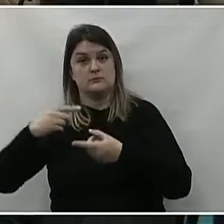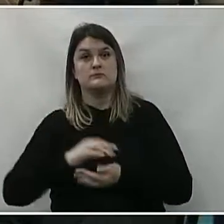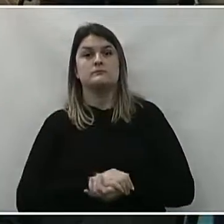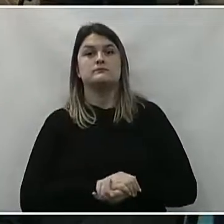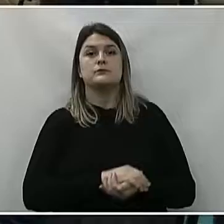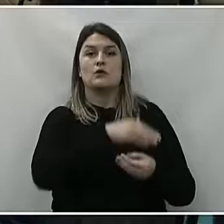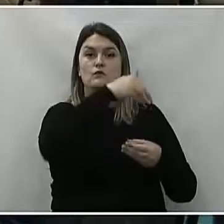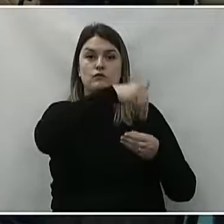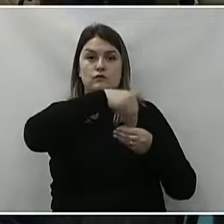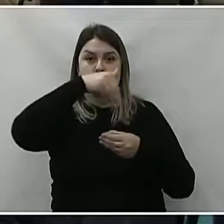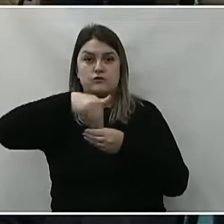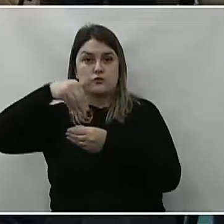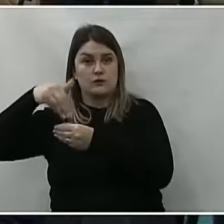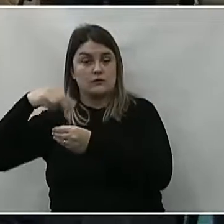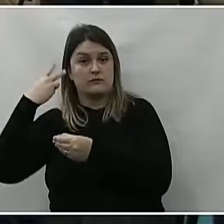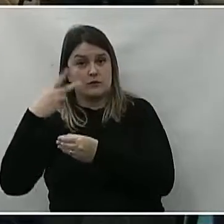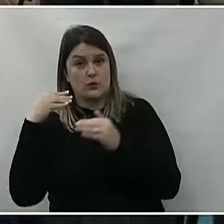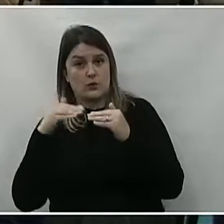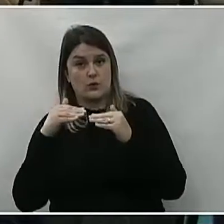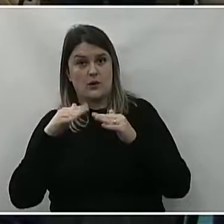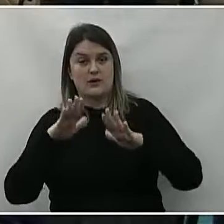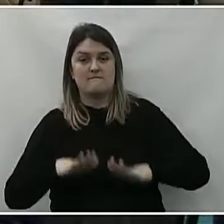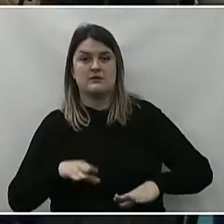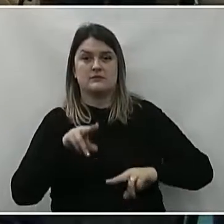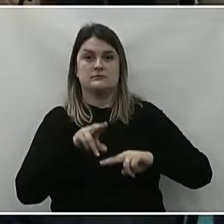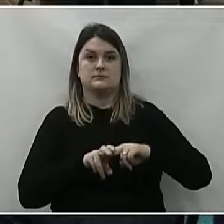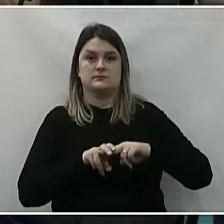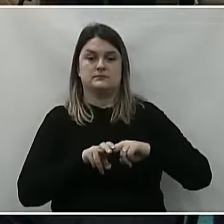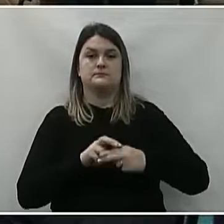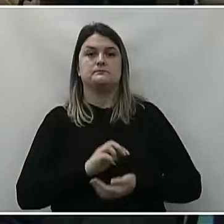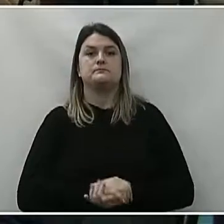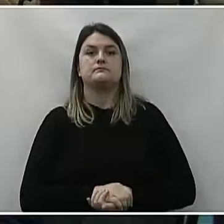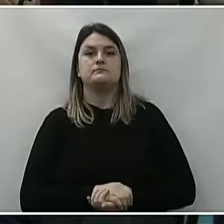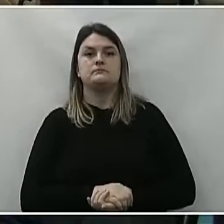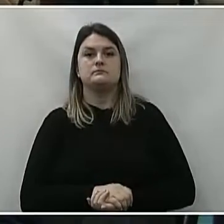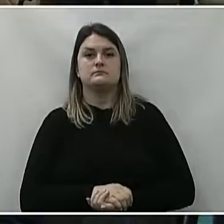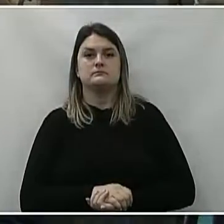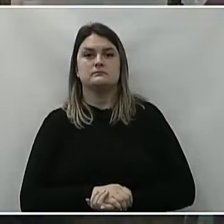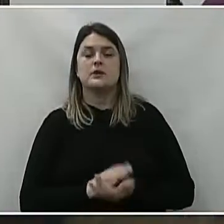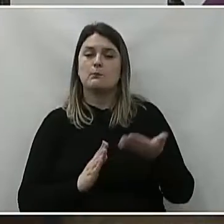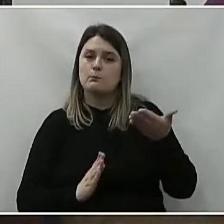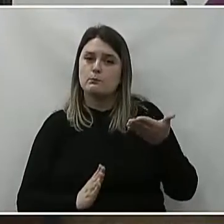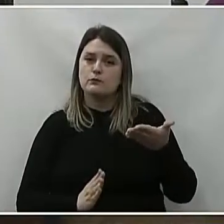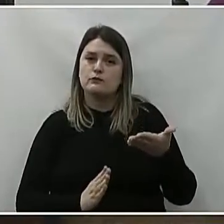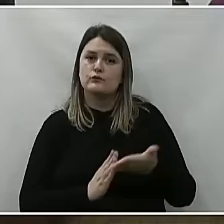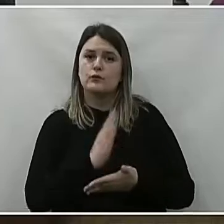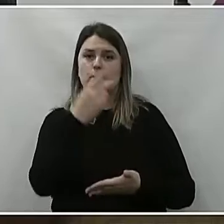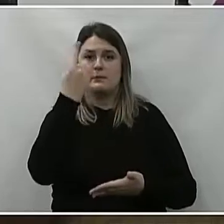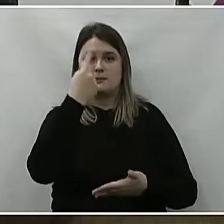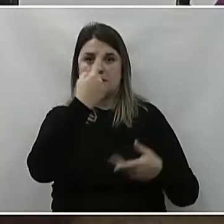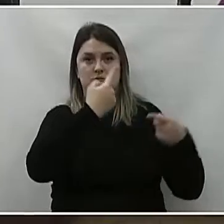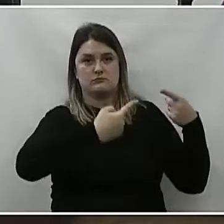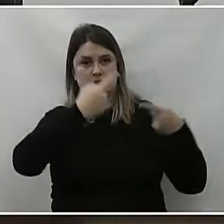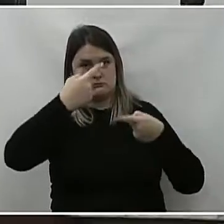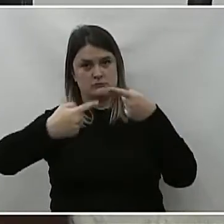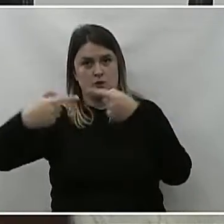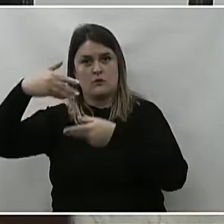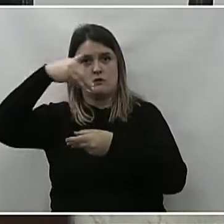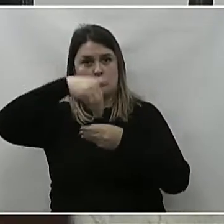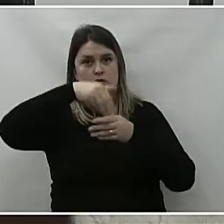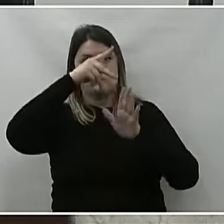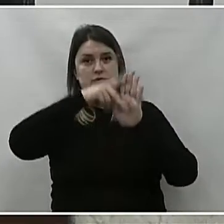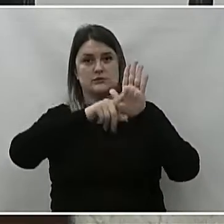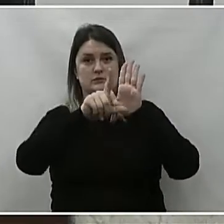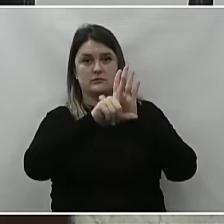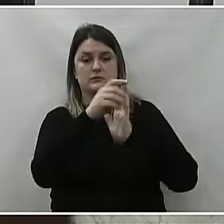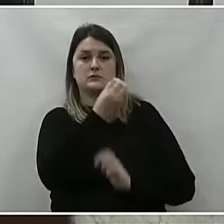em votação, senhores vereadores que aprovam, permaneçam como estão. Aprovado em primeira discussão e votação, o